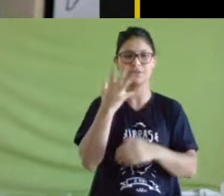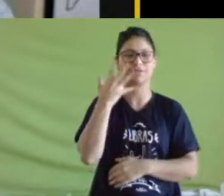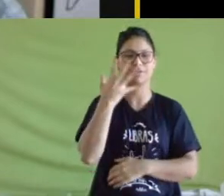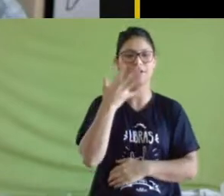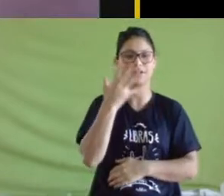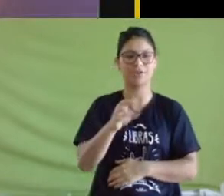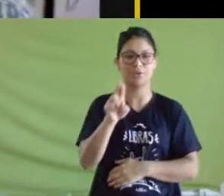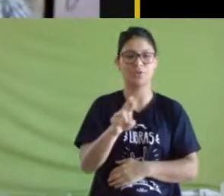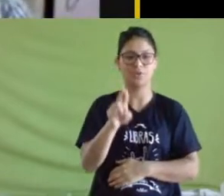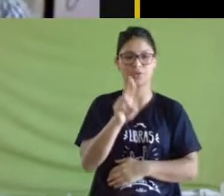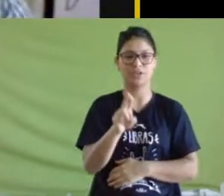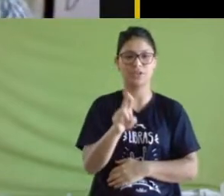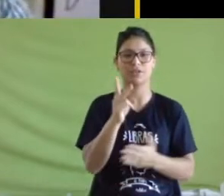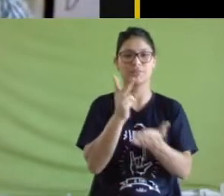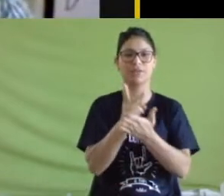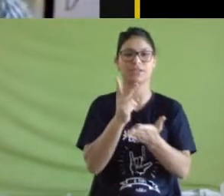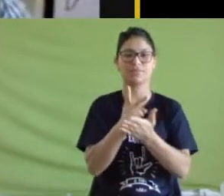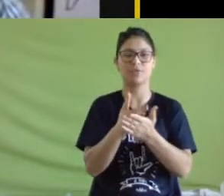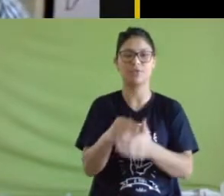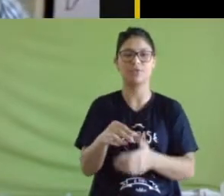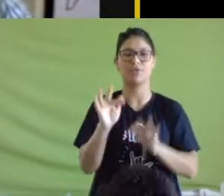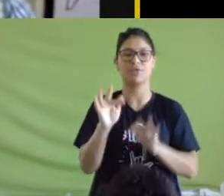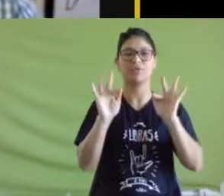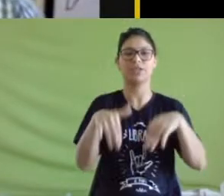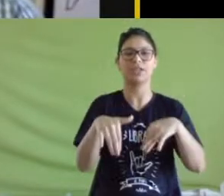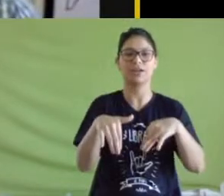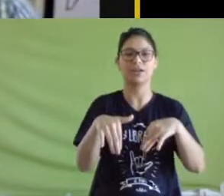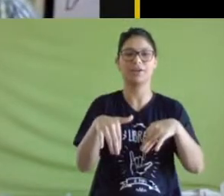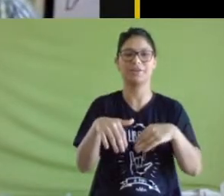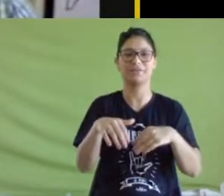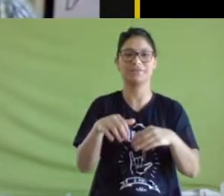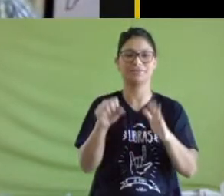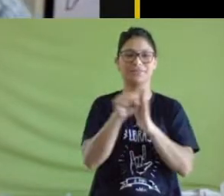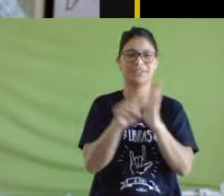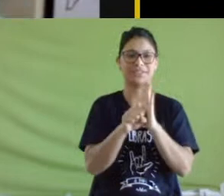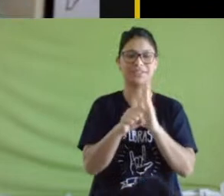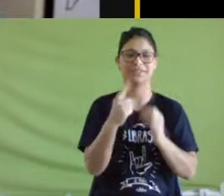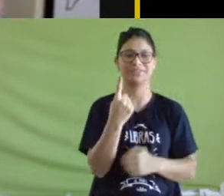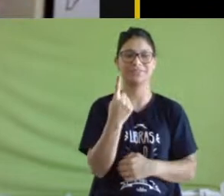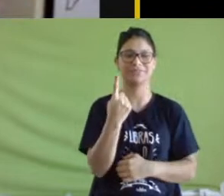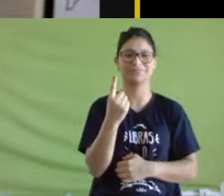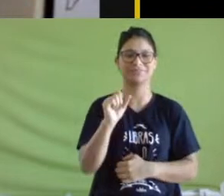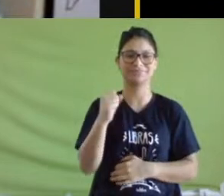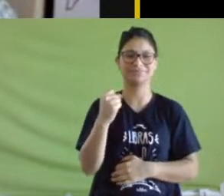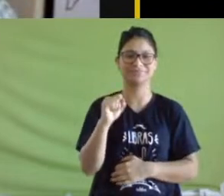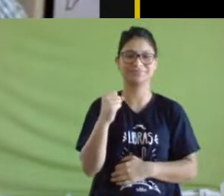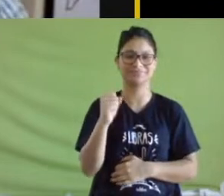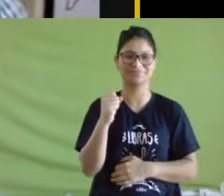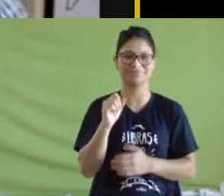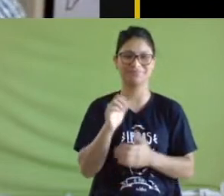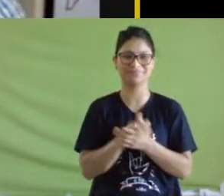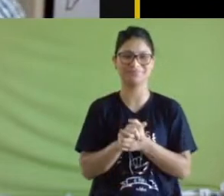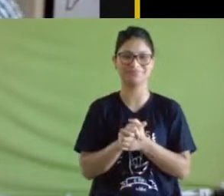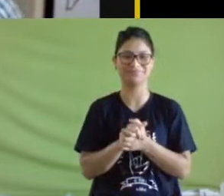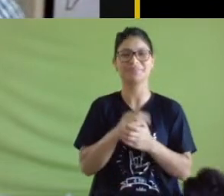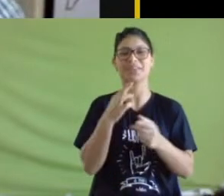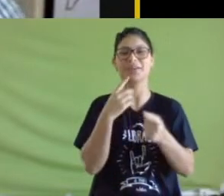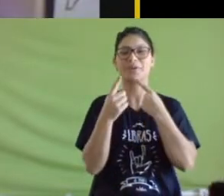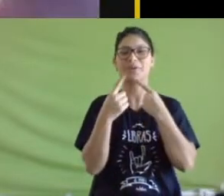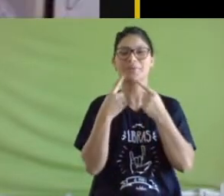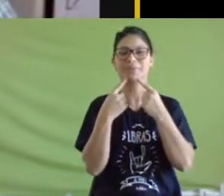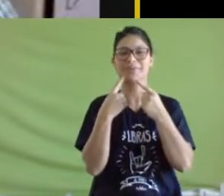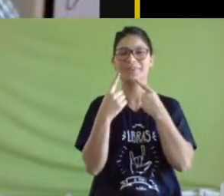pelo menos o final do século XVIII, quando os românticos meteram